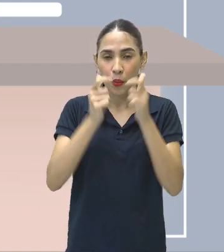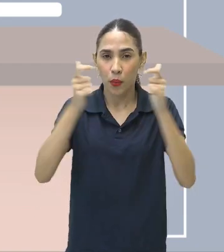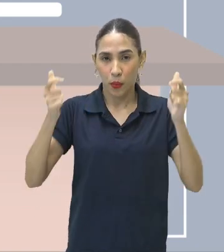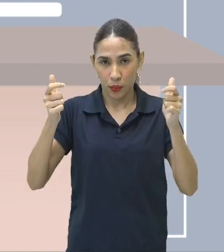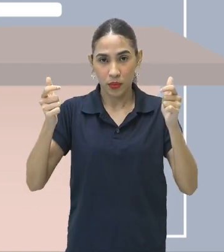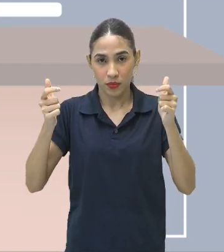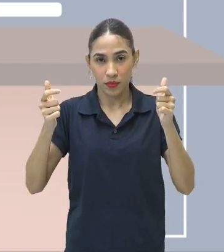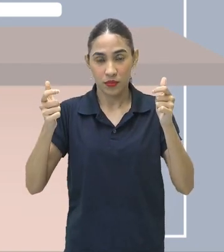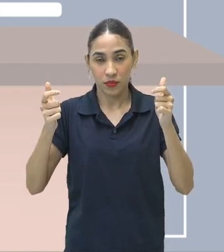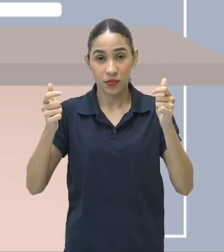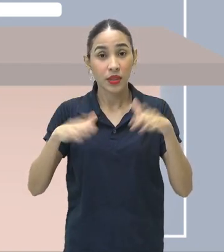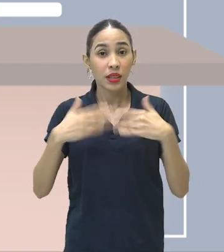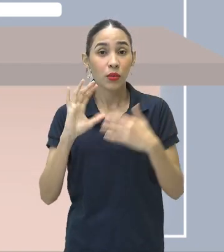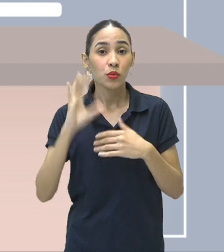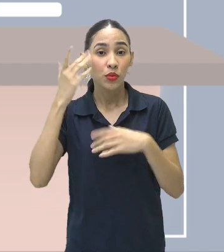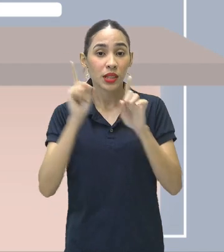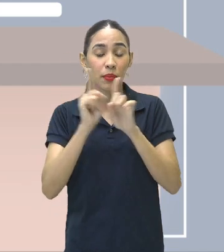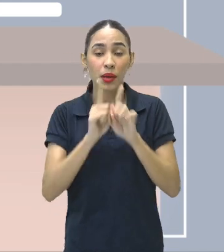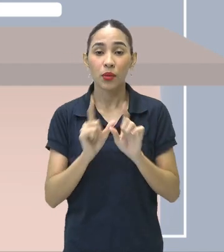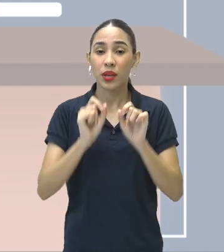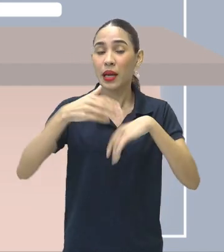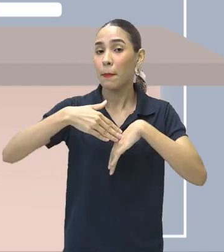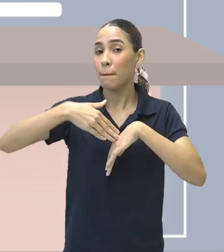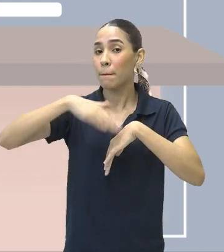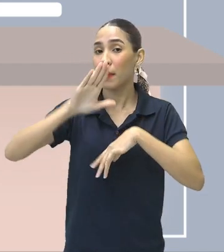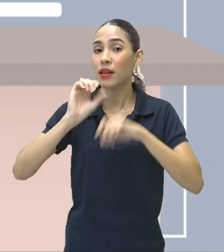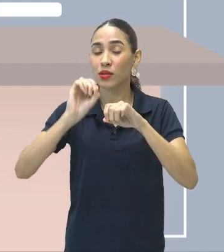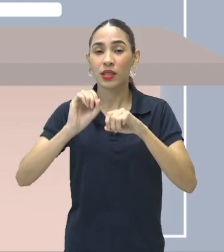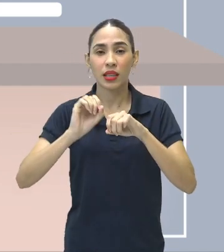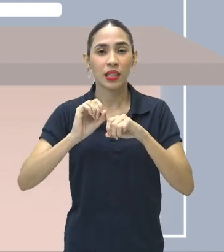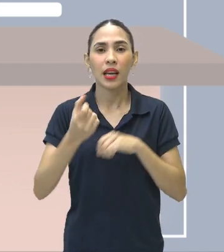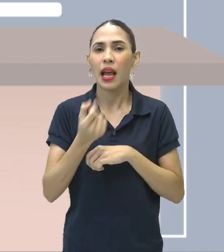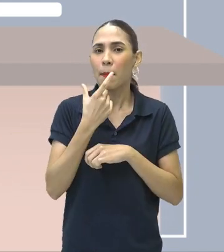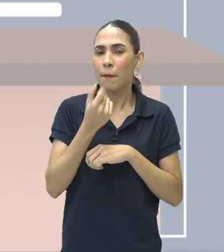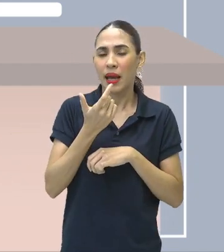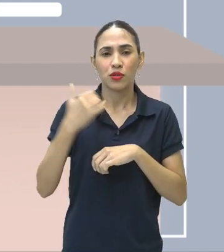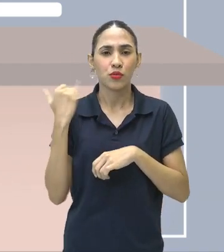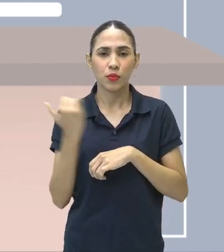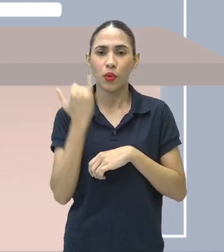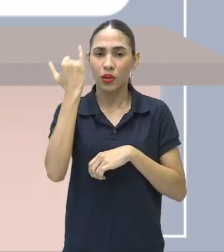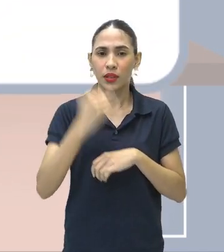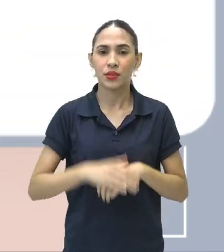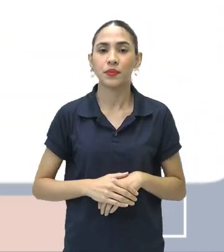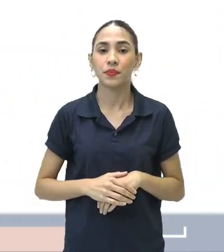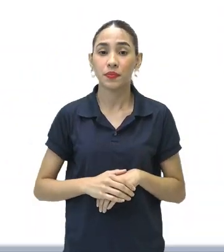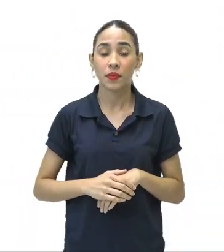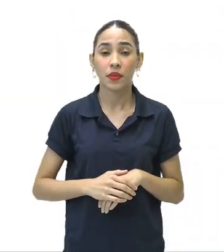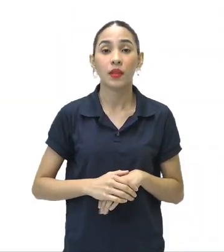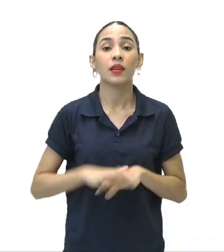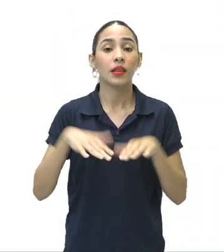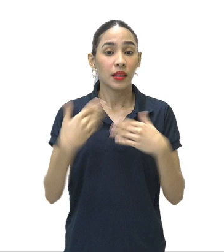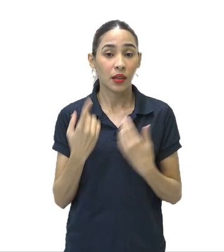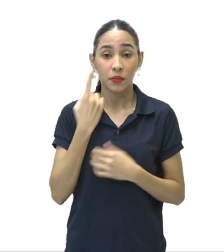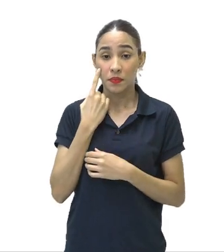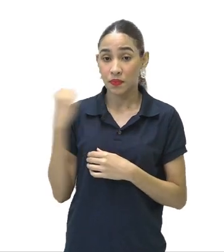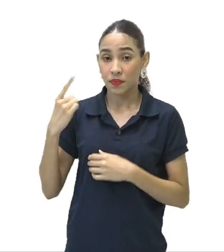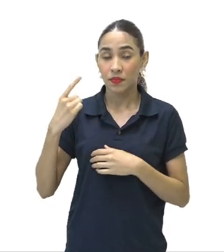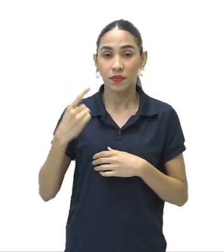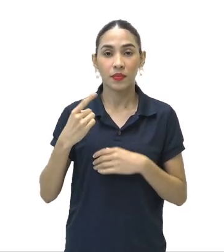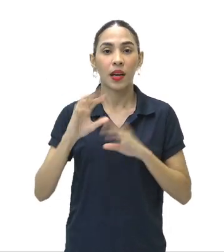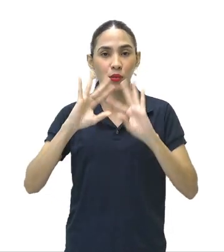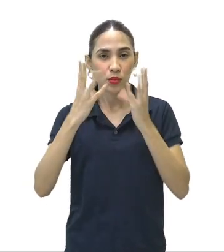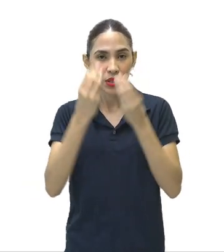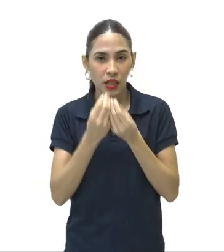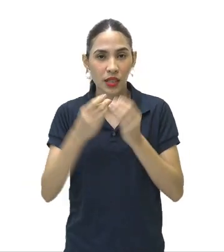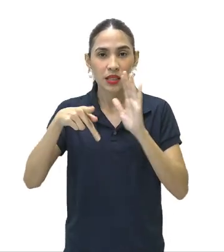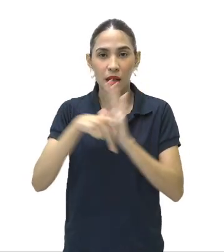bacteriano. Surgia nesse momento o mais famoso antibiótico da história. A penicilina inibe uma enzima chamada